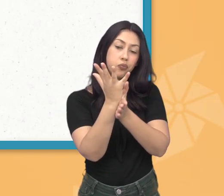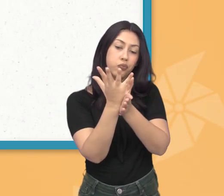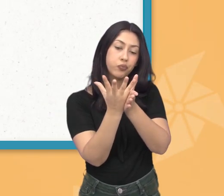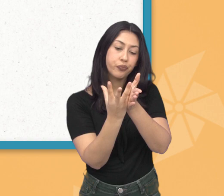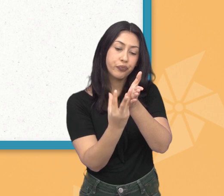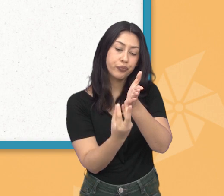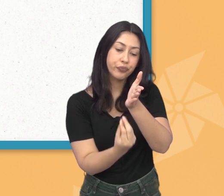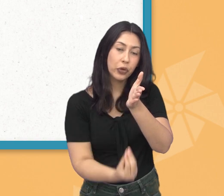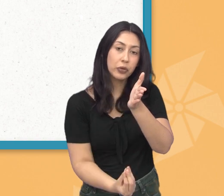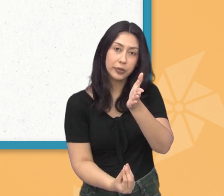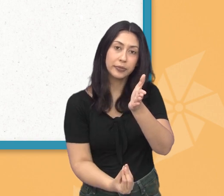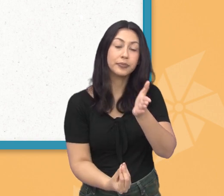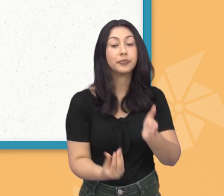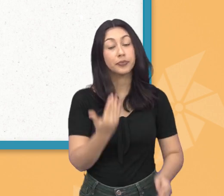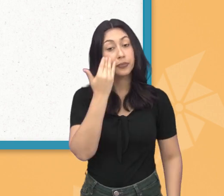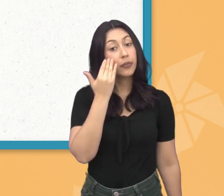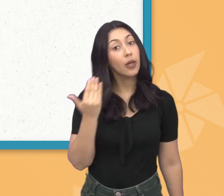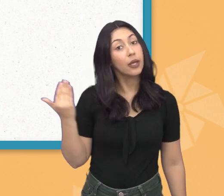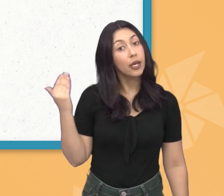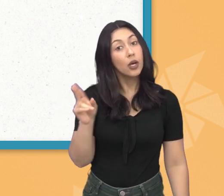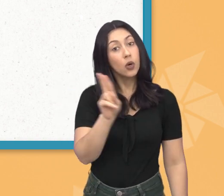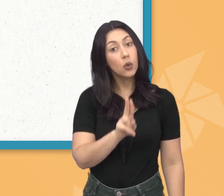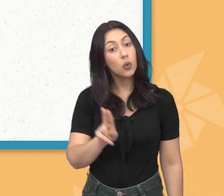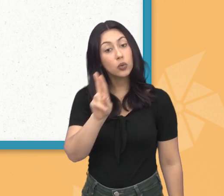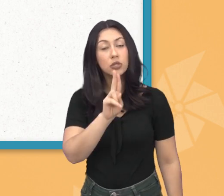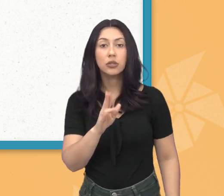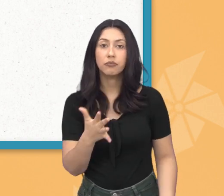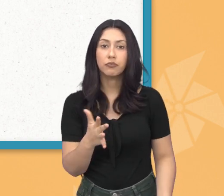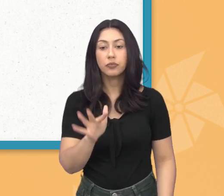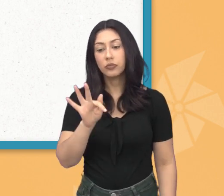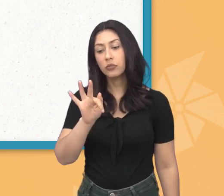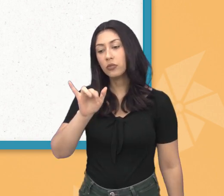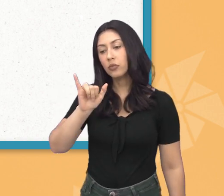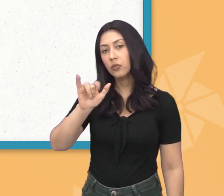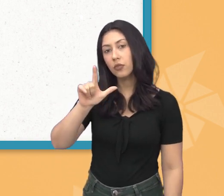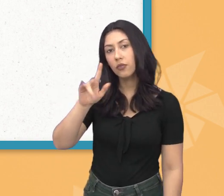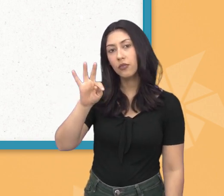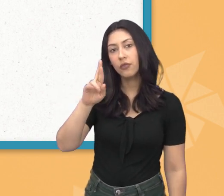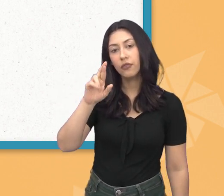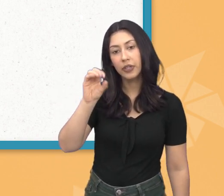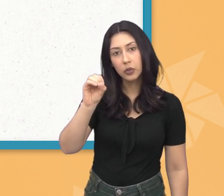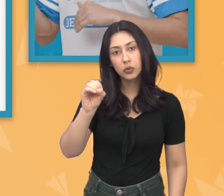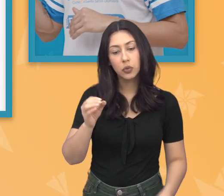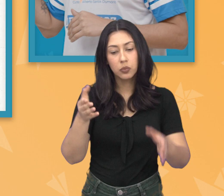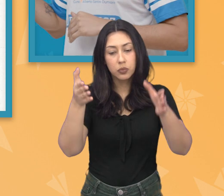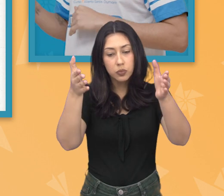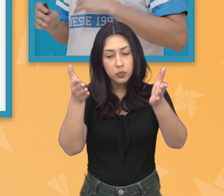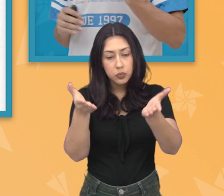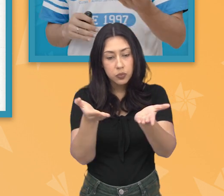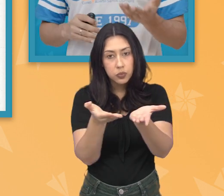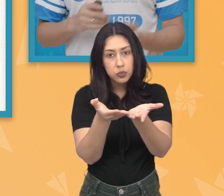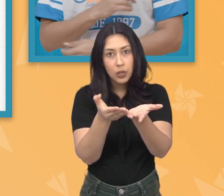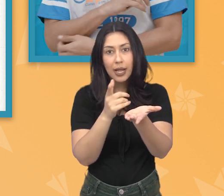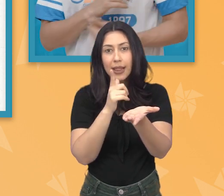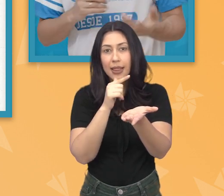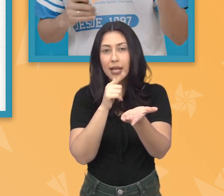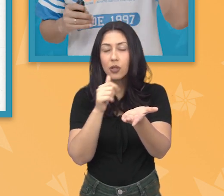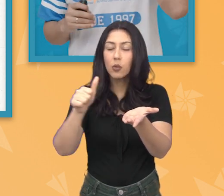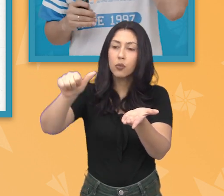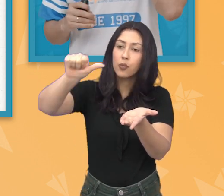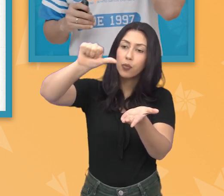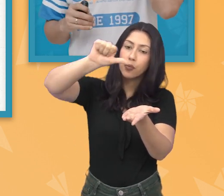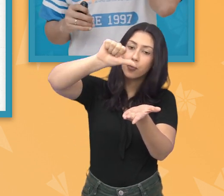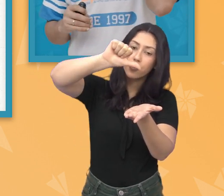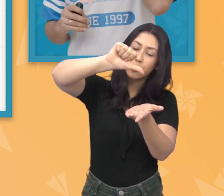de líquido novamente. Nesse caso, a gente utiliza o filtro com uma barreira física para separar a parte sólida do líquido que dela está junto. A gente pode